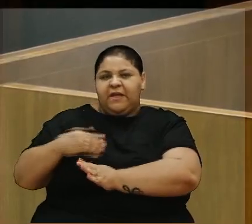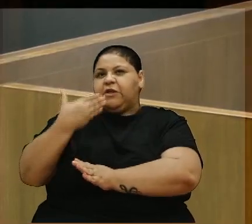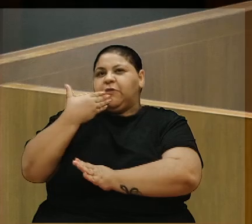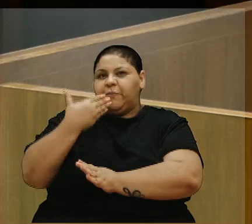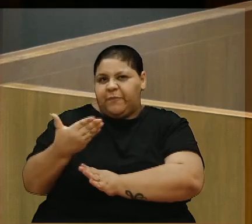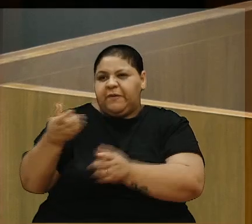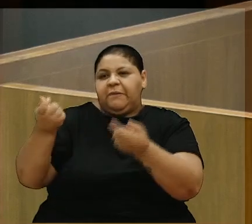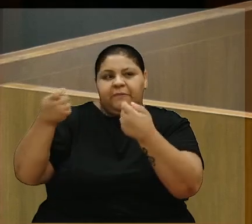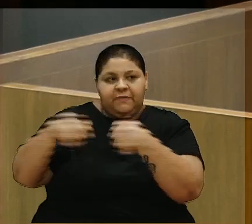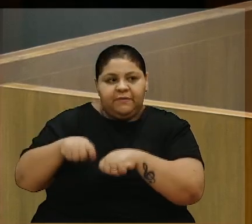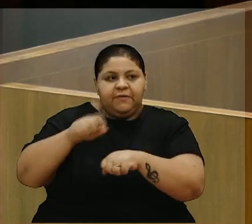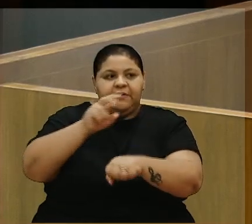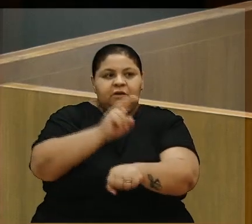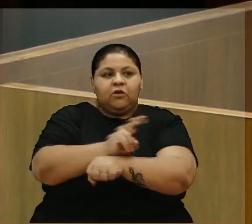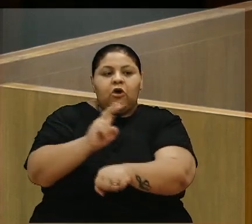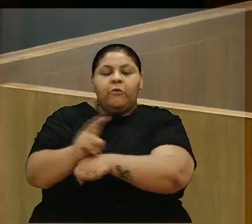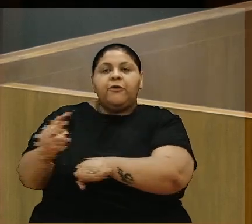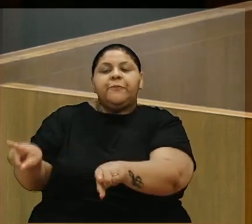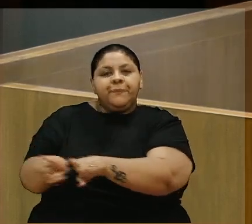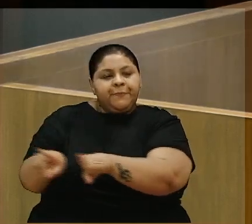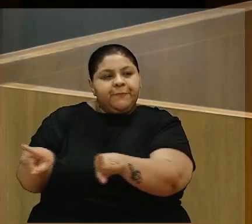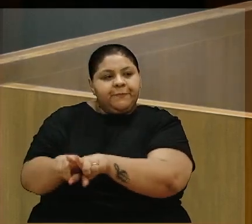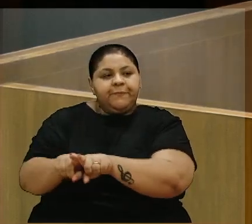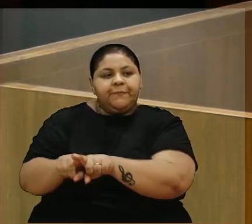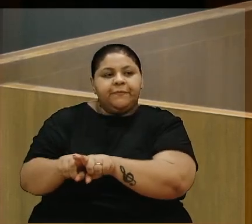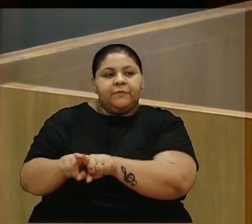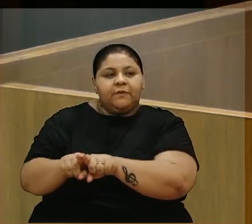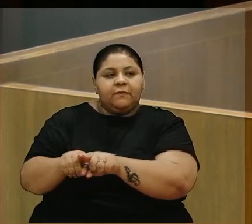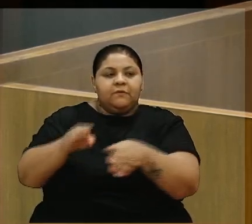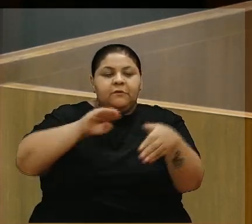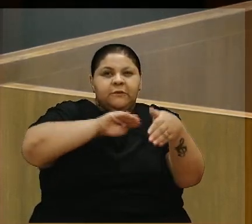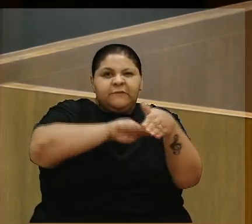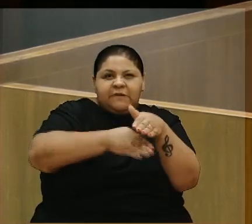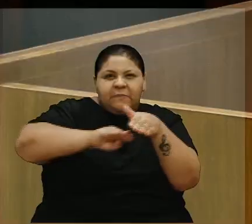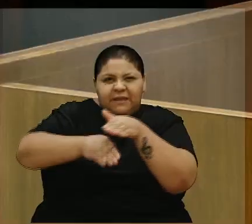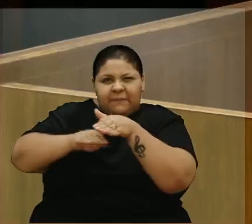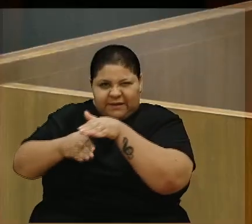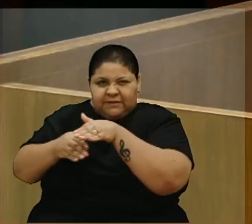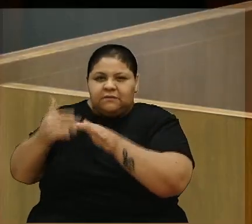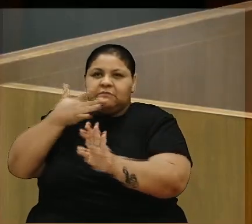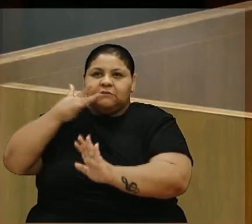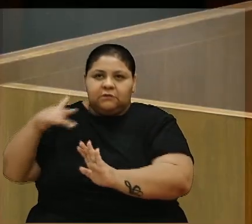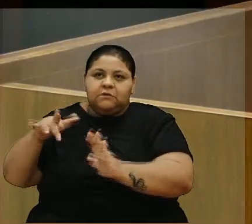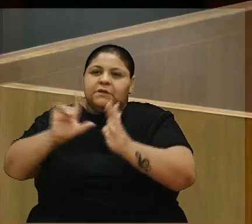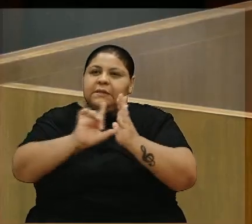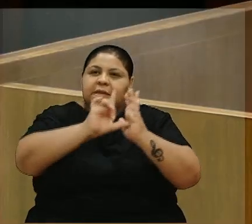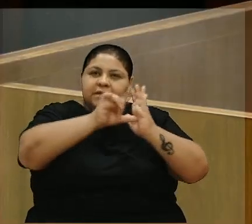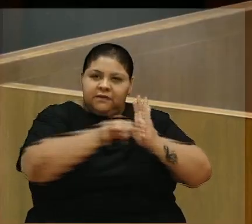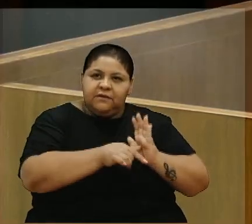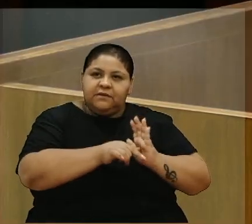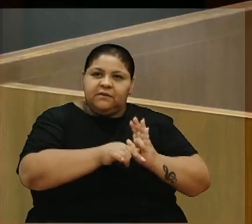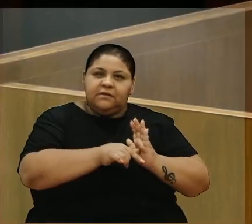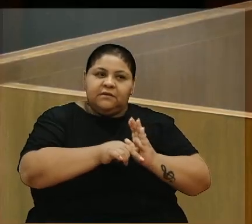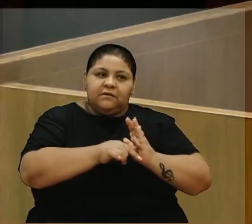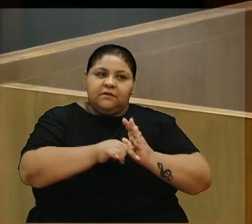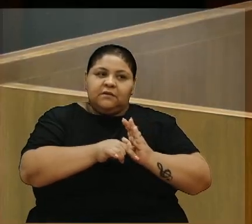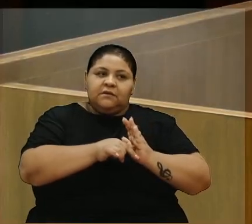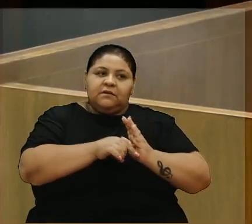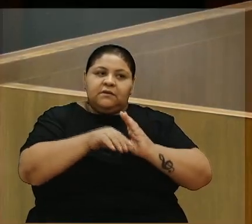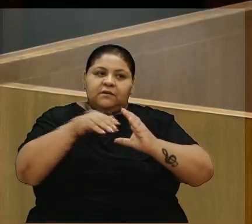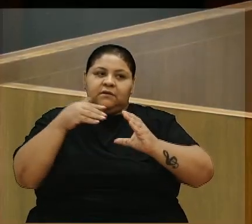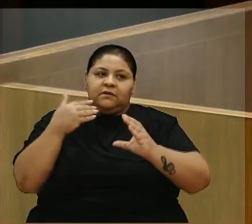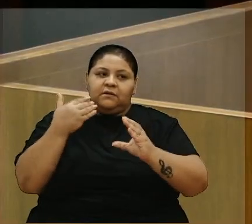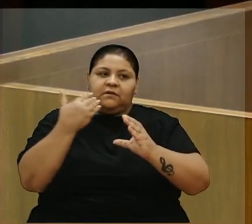que ela precisa de cuidadoria, a gente precisa fazer uma adaptação dessa criança. Após isso, a gente encaminha um relatório para a